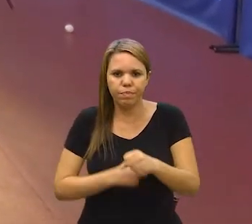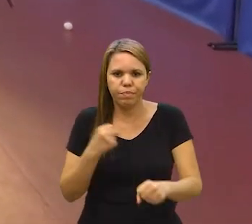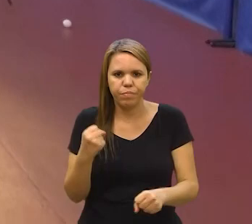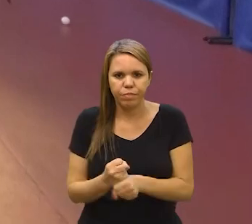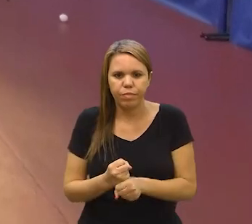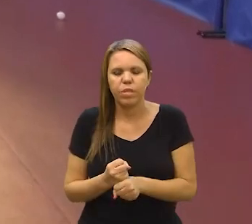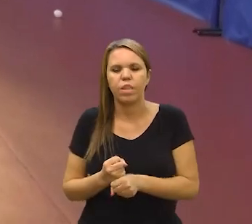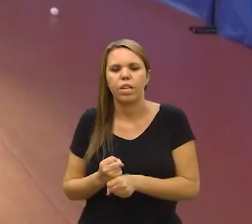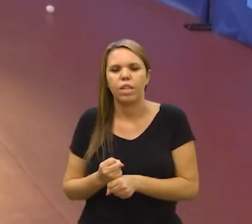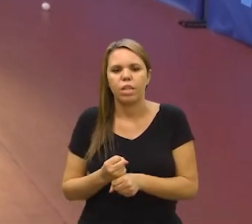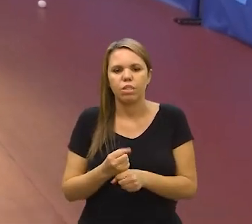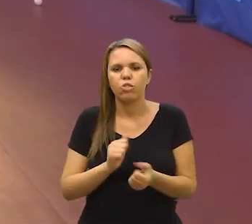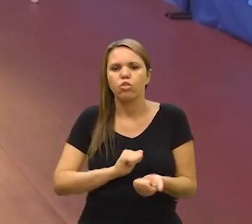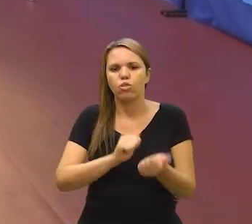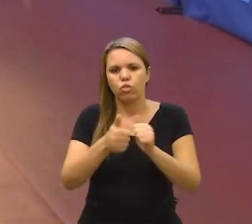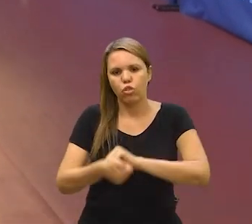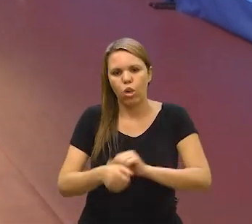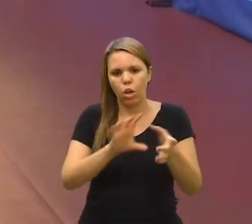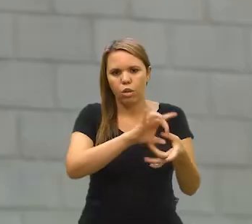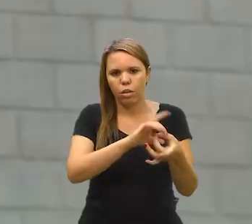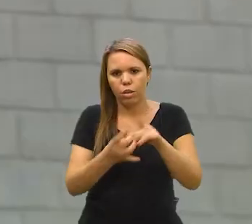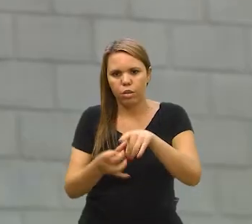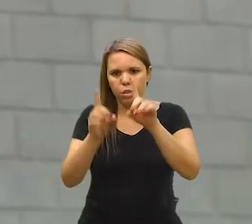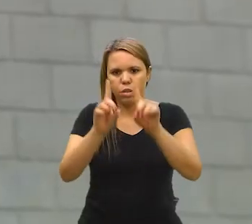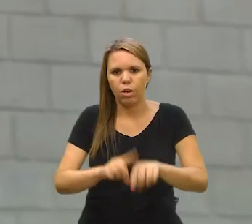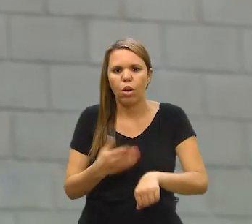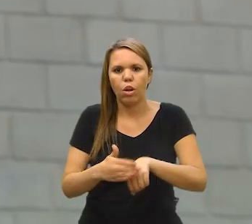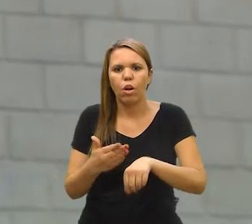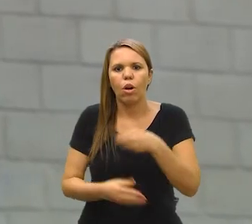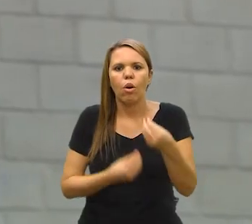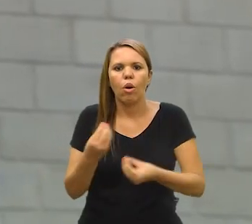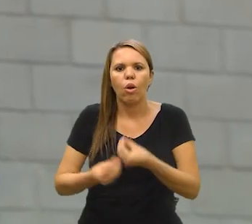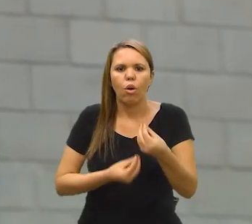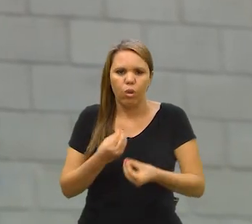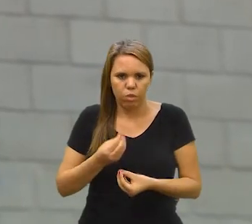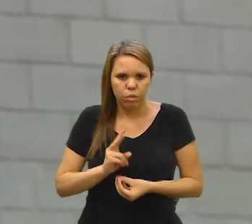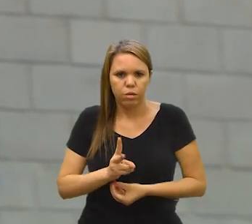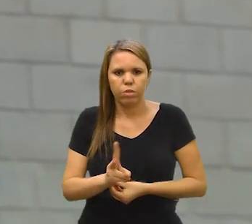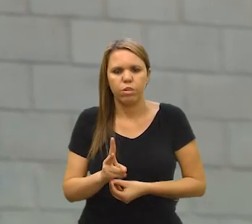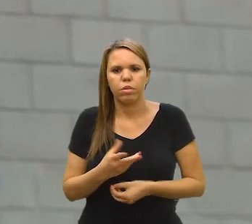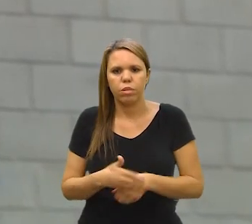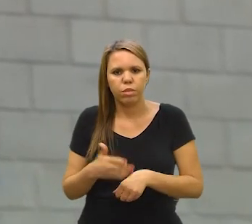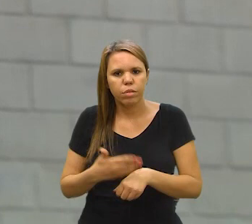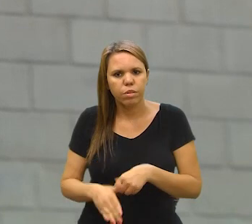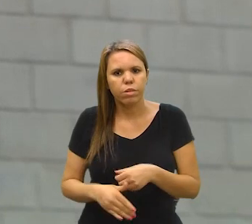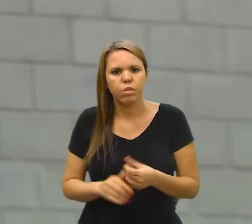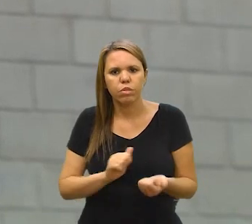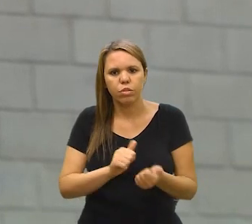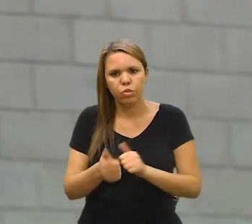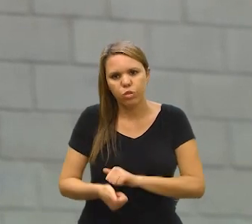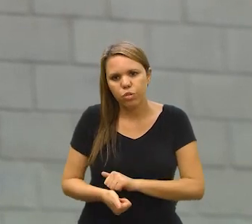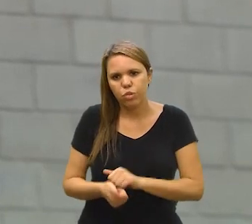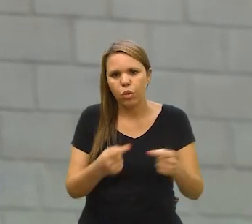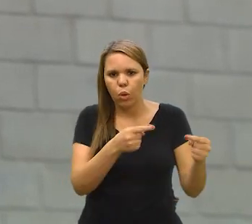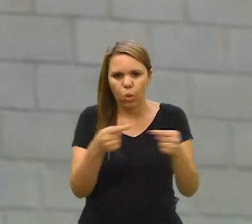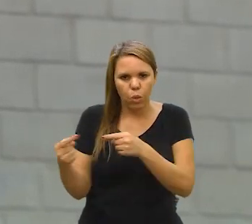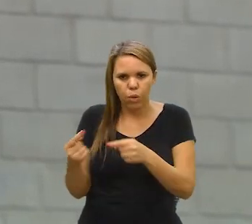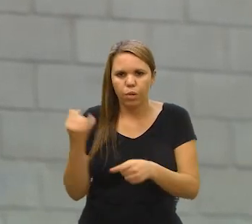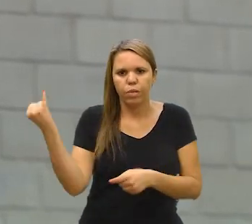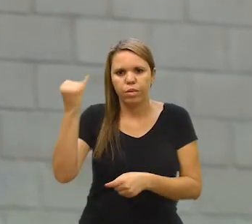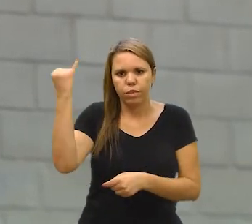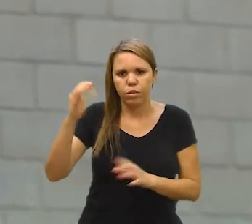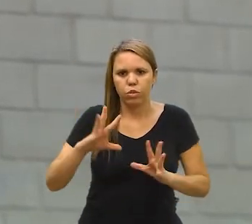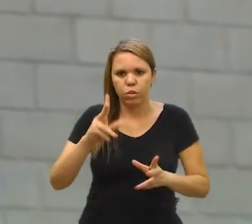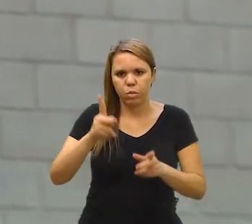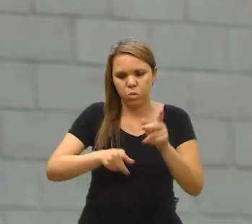Jogos Paralímpicos, como estão os treinamentos? Tão firmes, né? Anos de Jogos Paralímpicos, a competição mais importante, a que